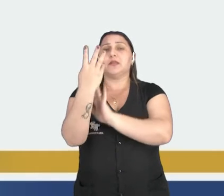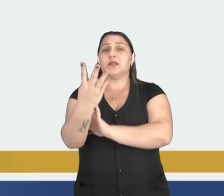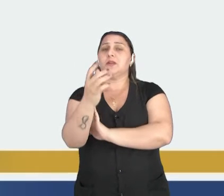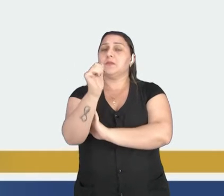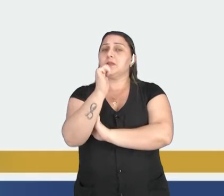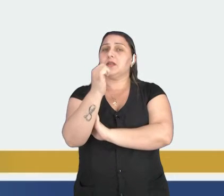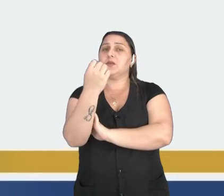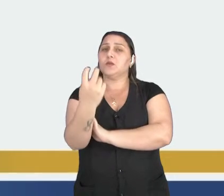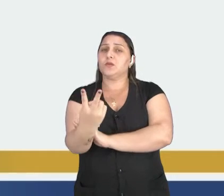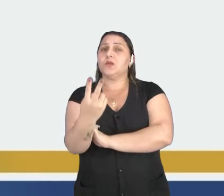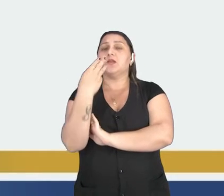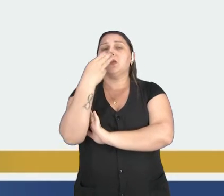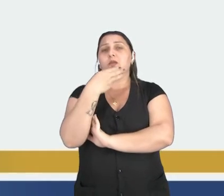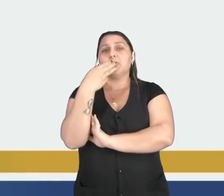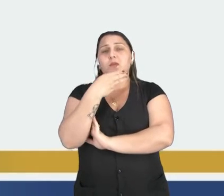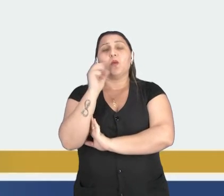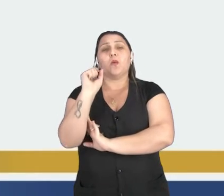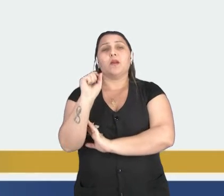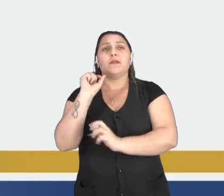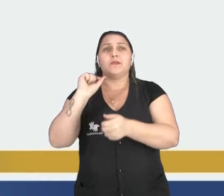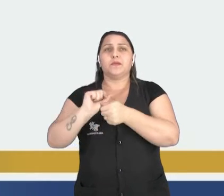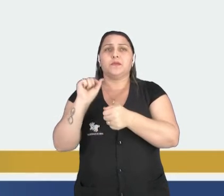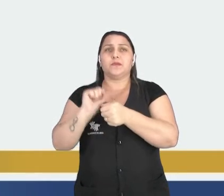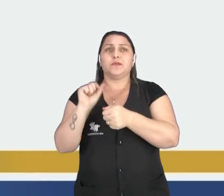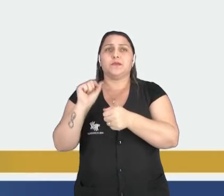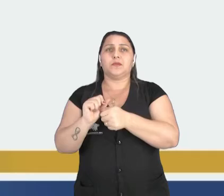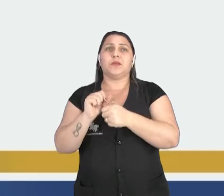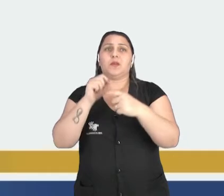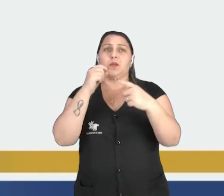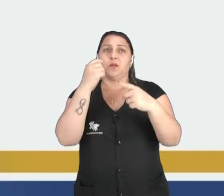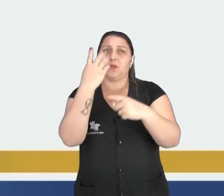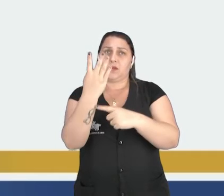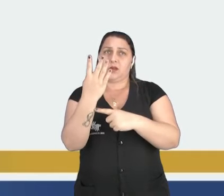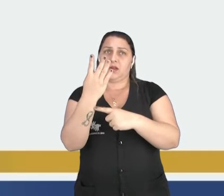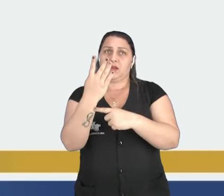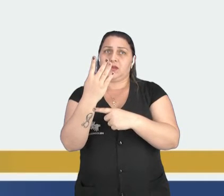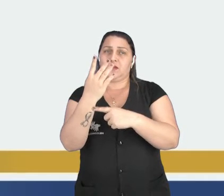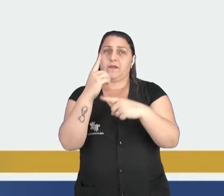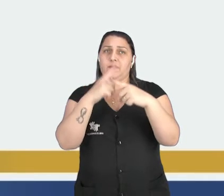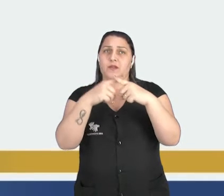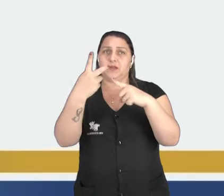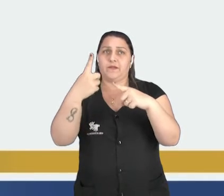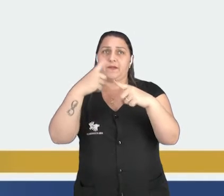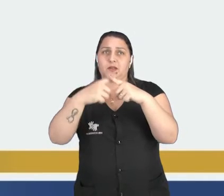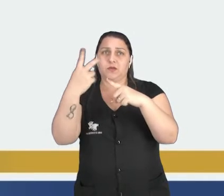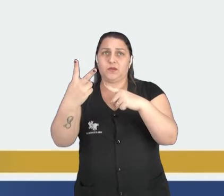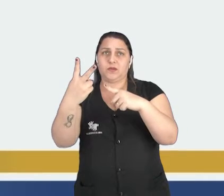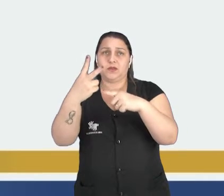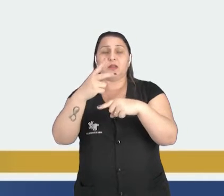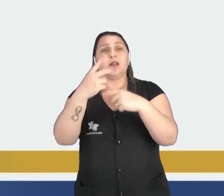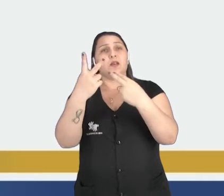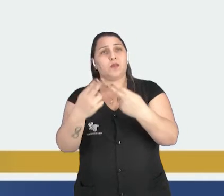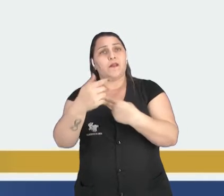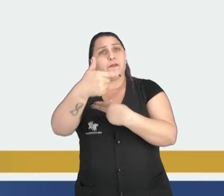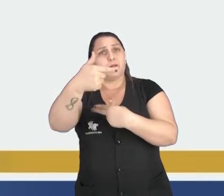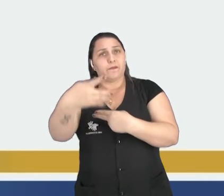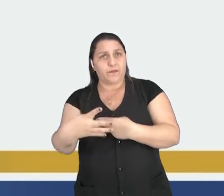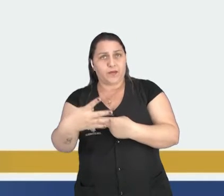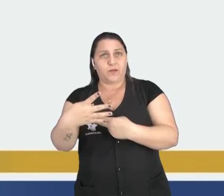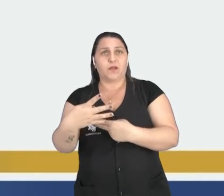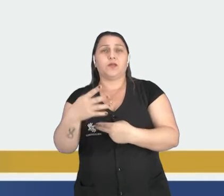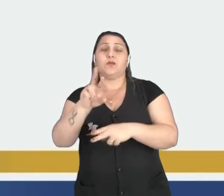de bebida e 2 tipos de sobremesa. Então, o que eu faço? Eu pego 4 vezes 3 vezes 2, o que vai me